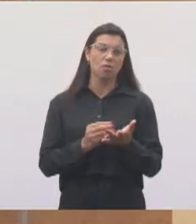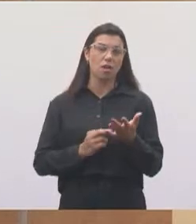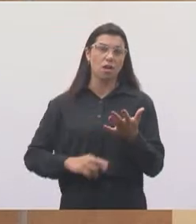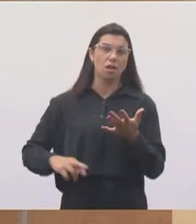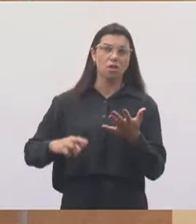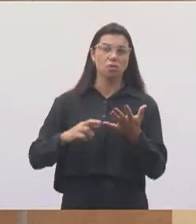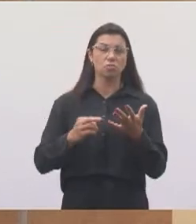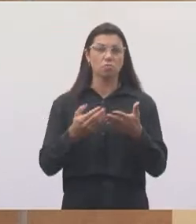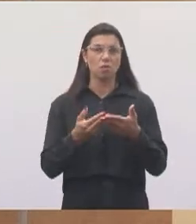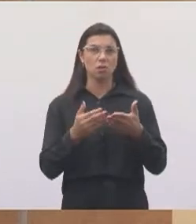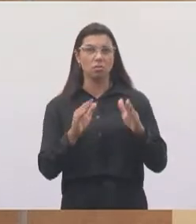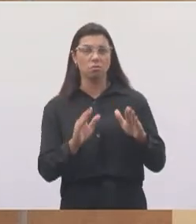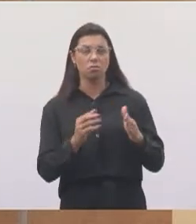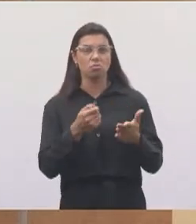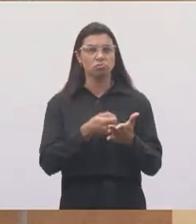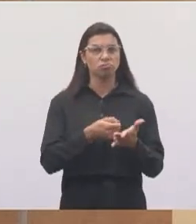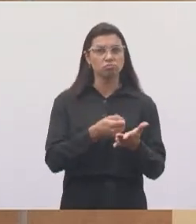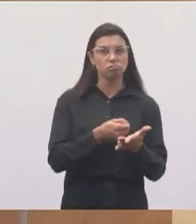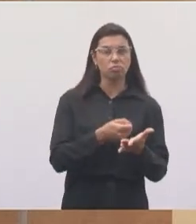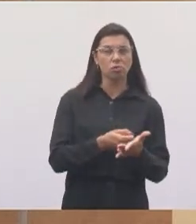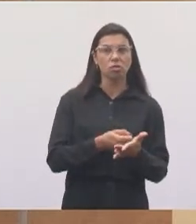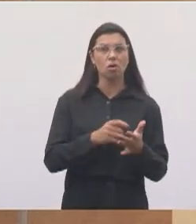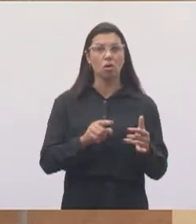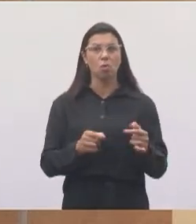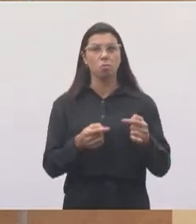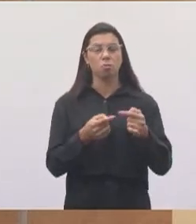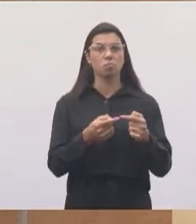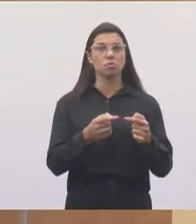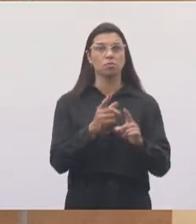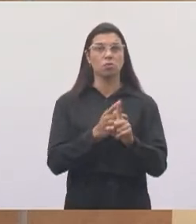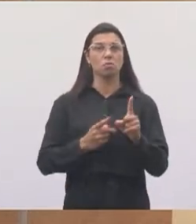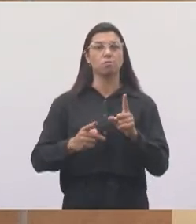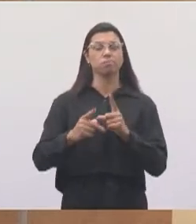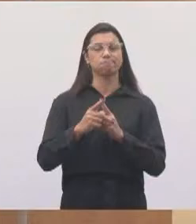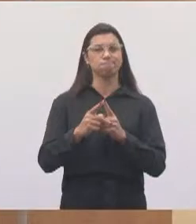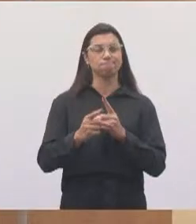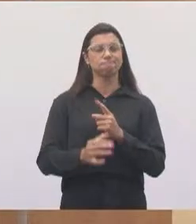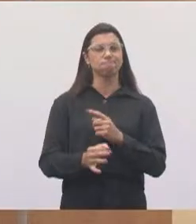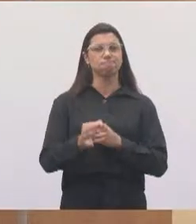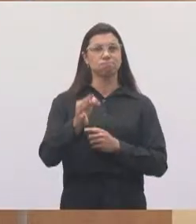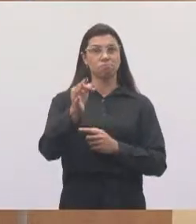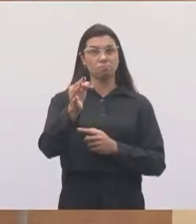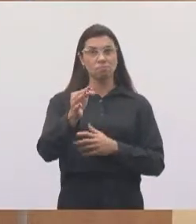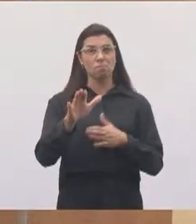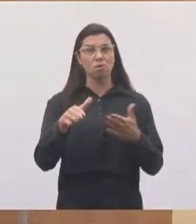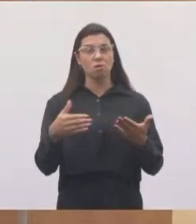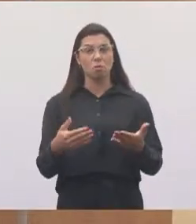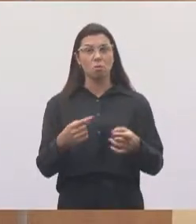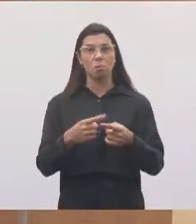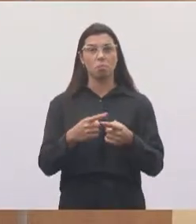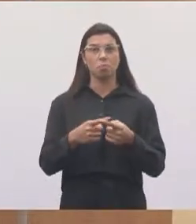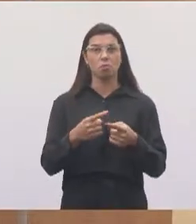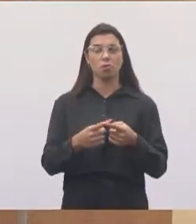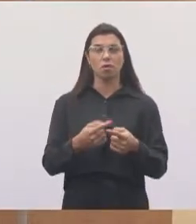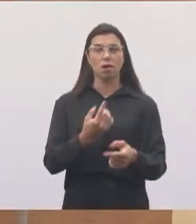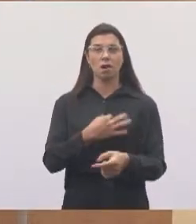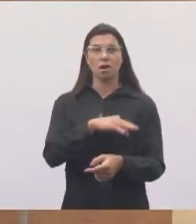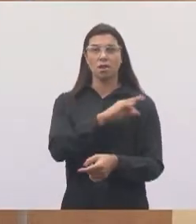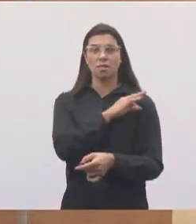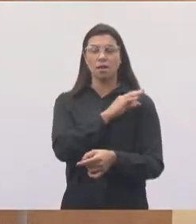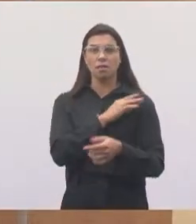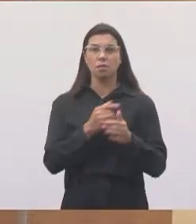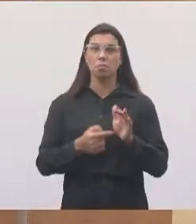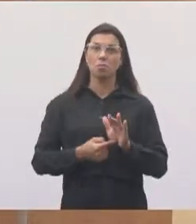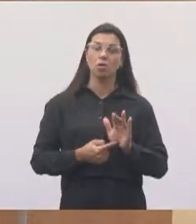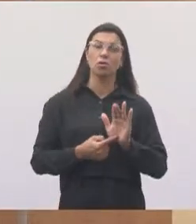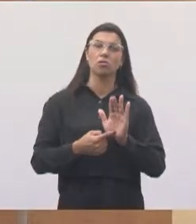para a abertura de compromissos do plano previdenciário no longo prazo, pois a reserva técnica apontada é